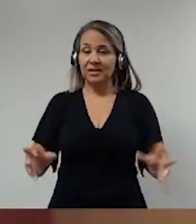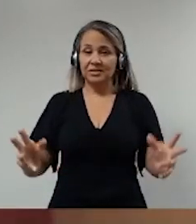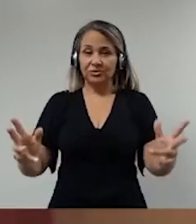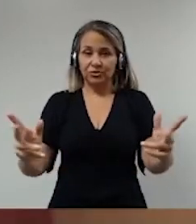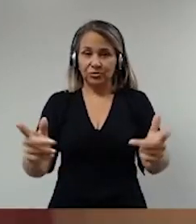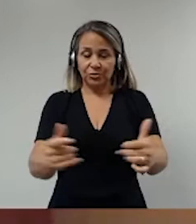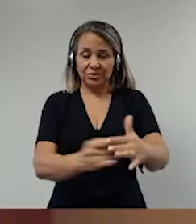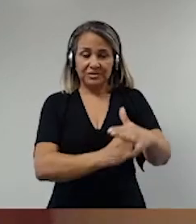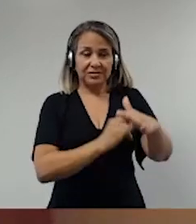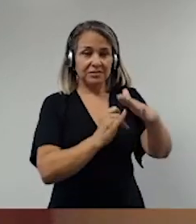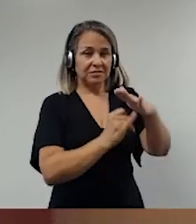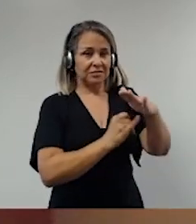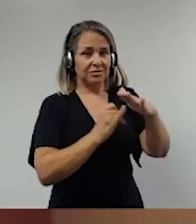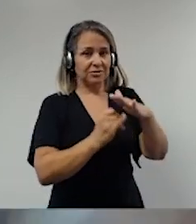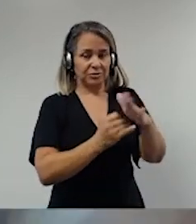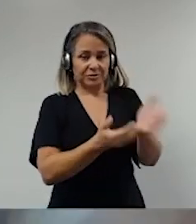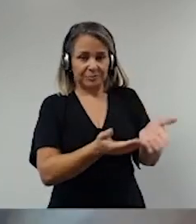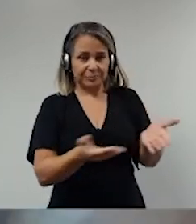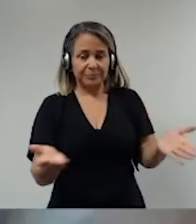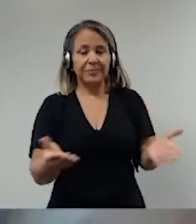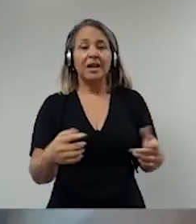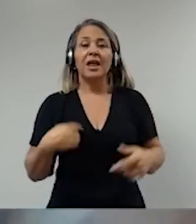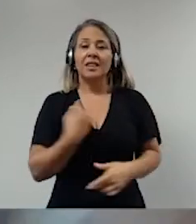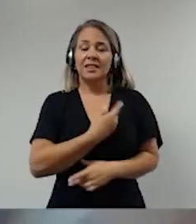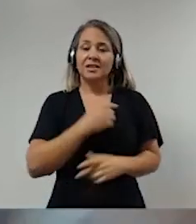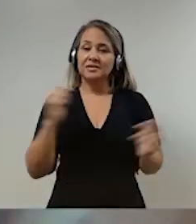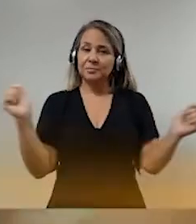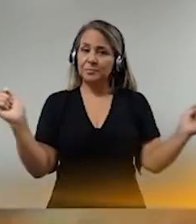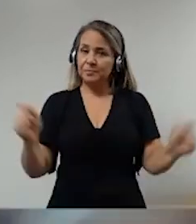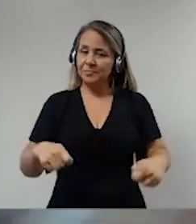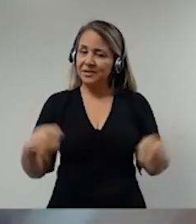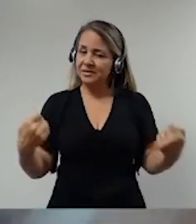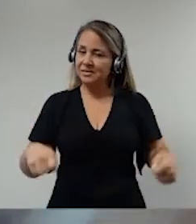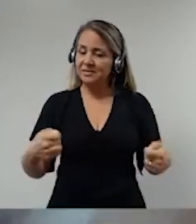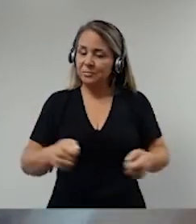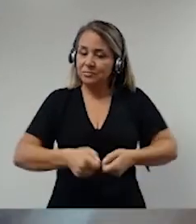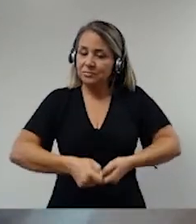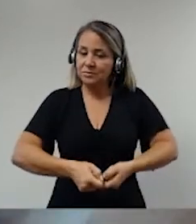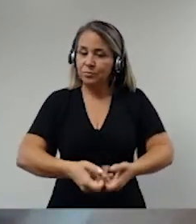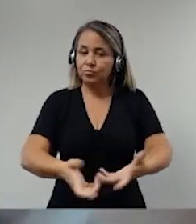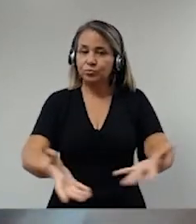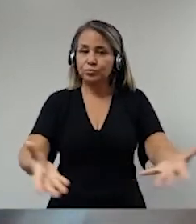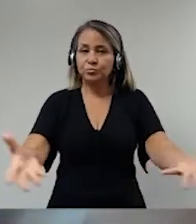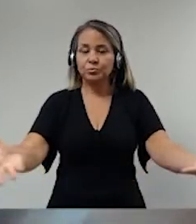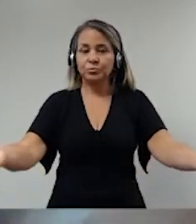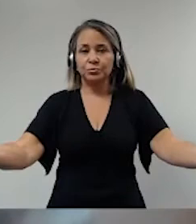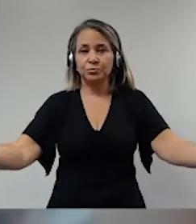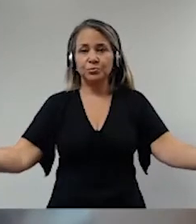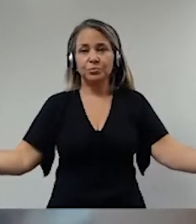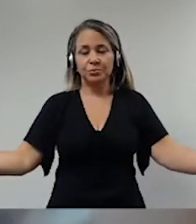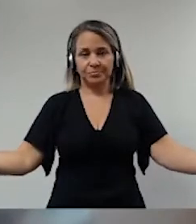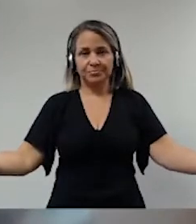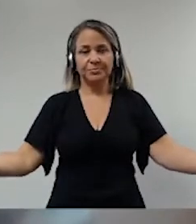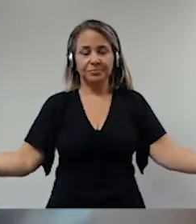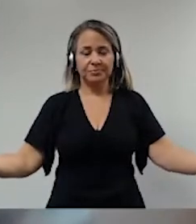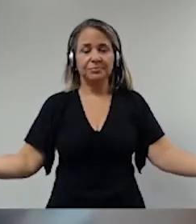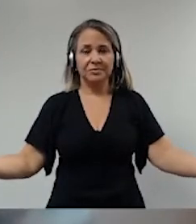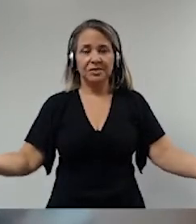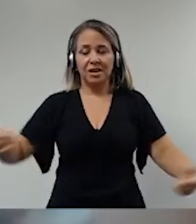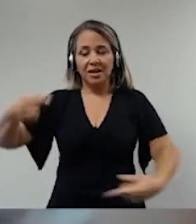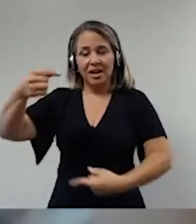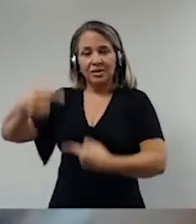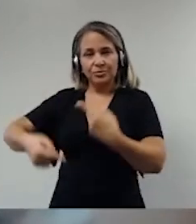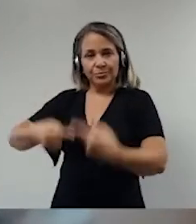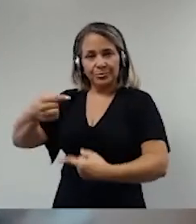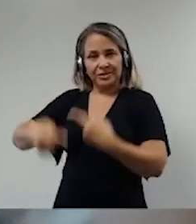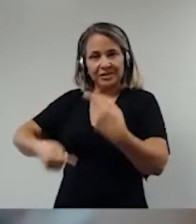essas instituições. Então, nós precisamos expandir as